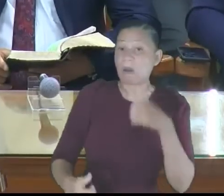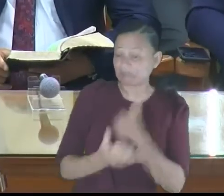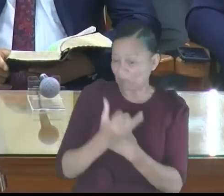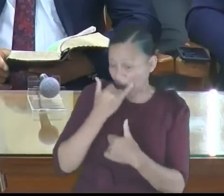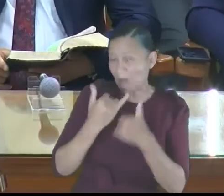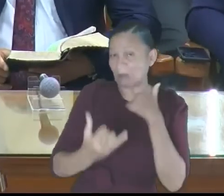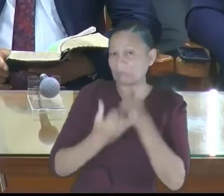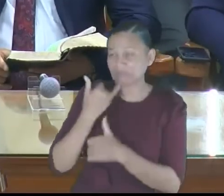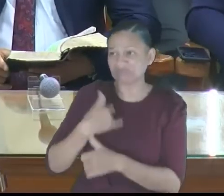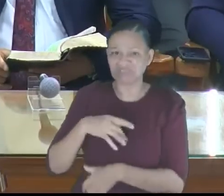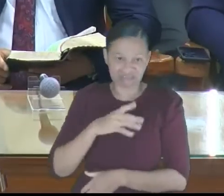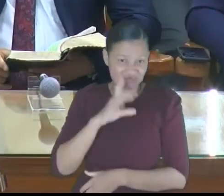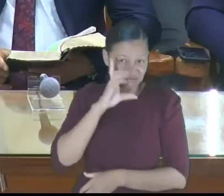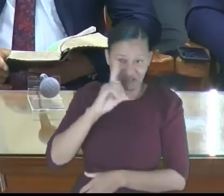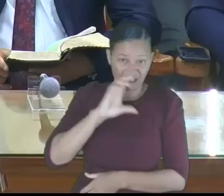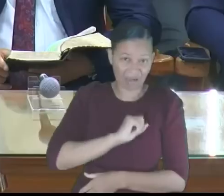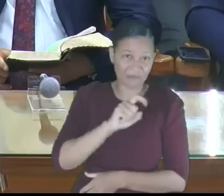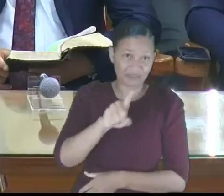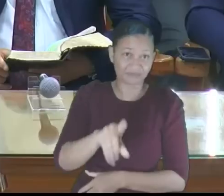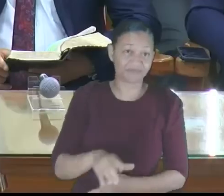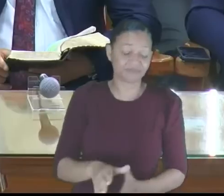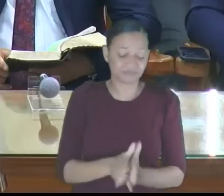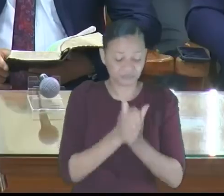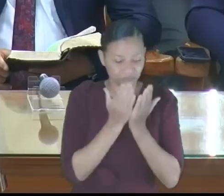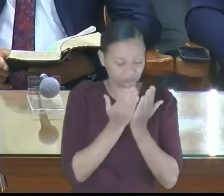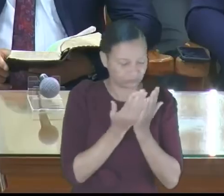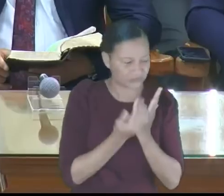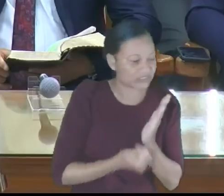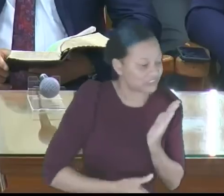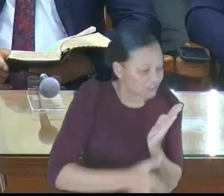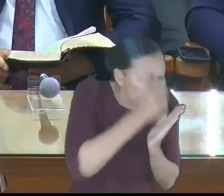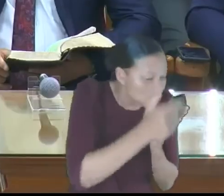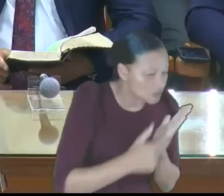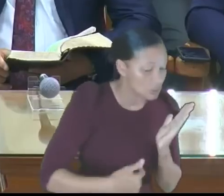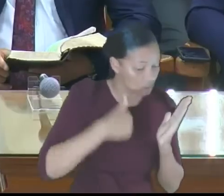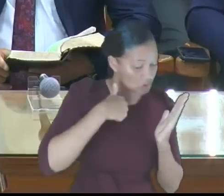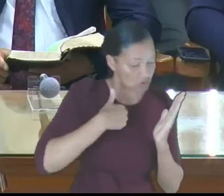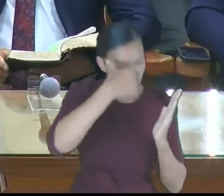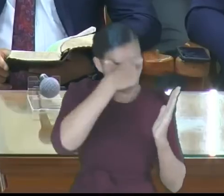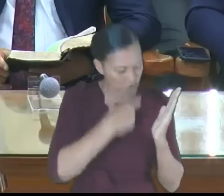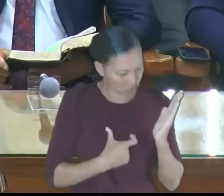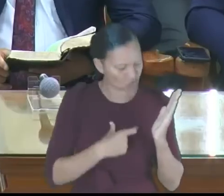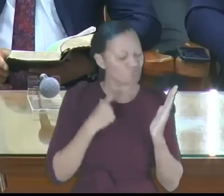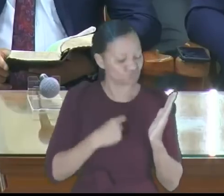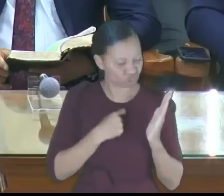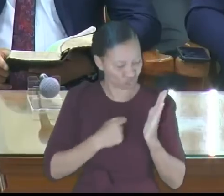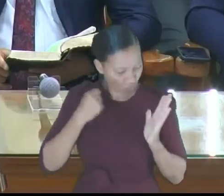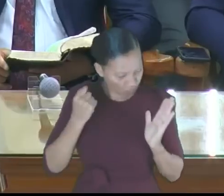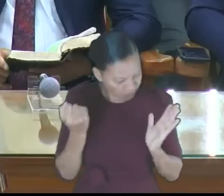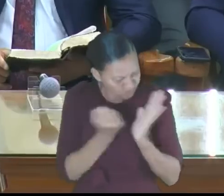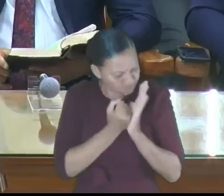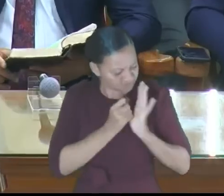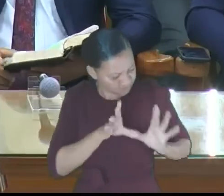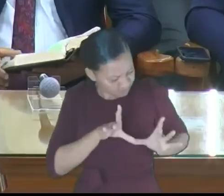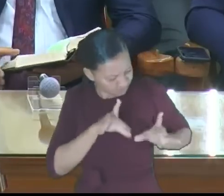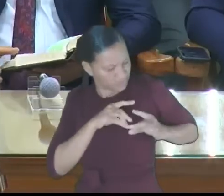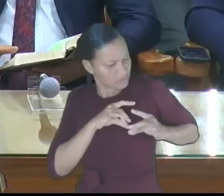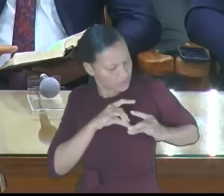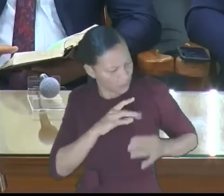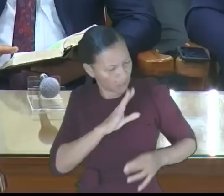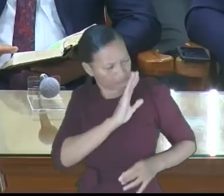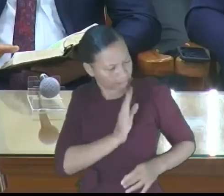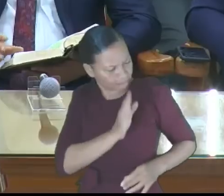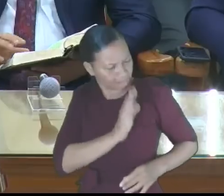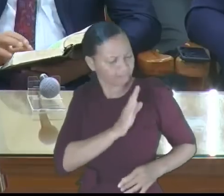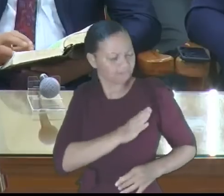Deus não te ama. Aí você pega a Bíblia e diga: Satanás, eu sou um pingente sobre o peito do Senhor